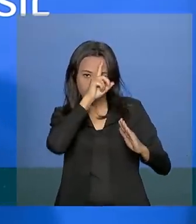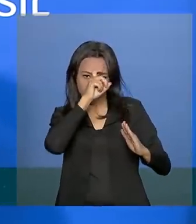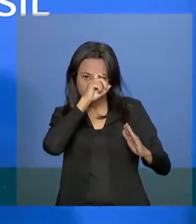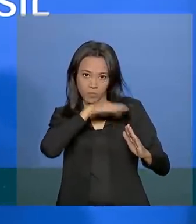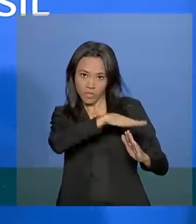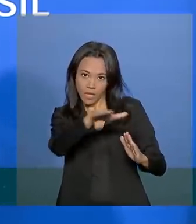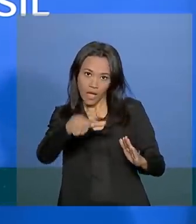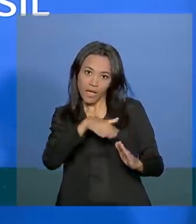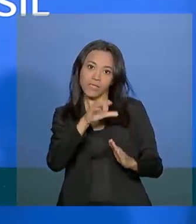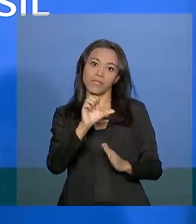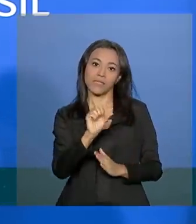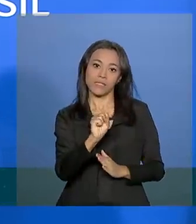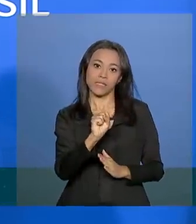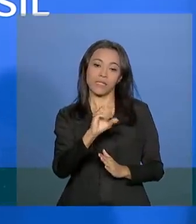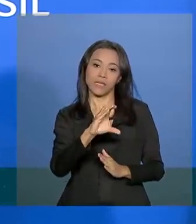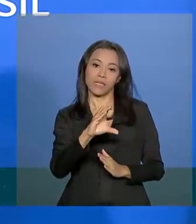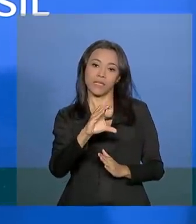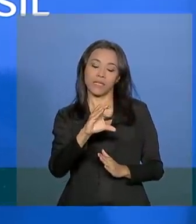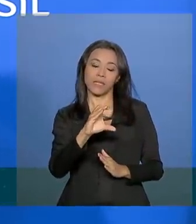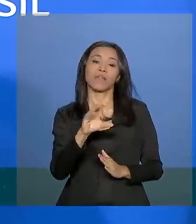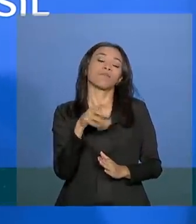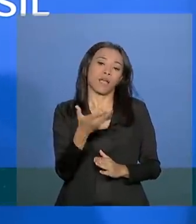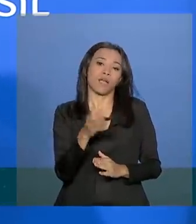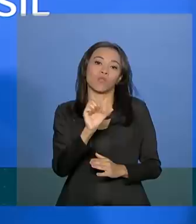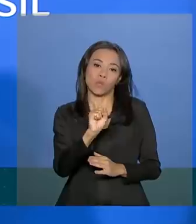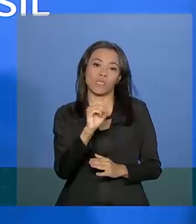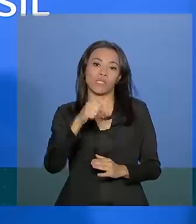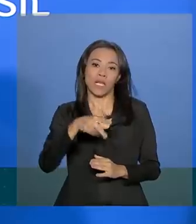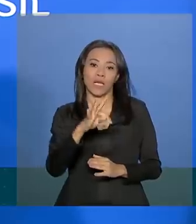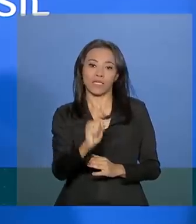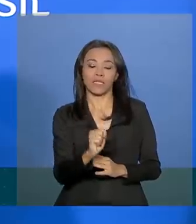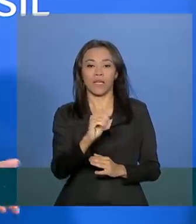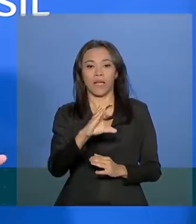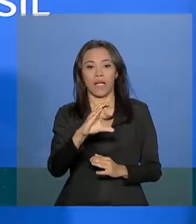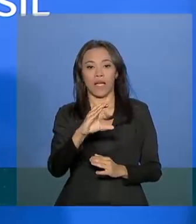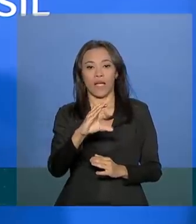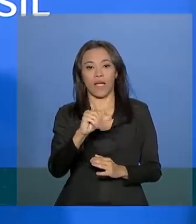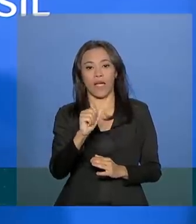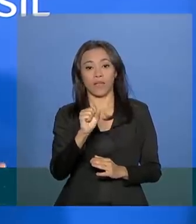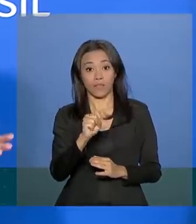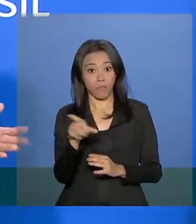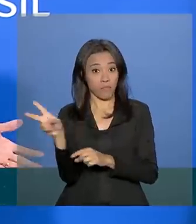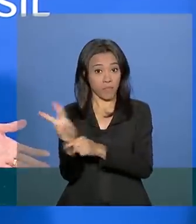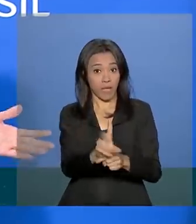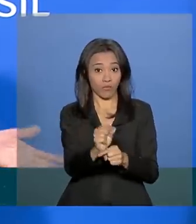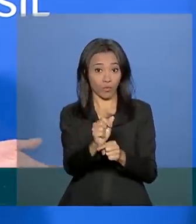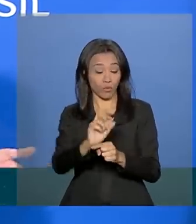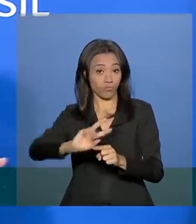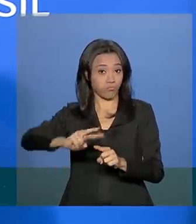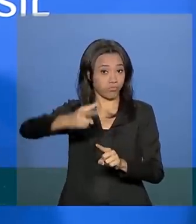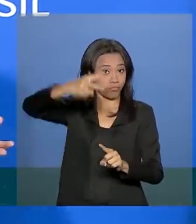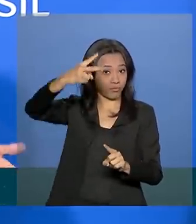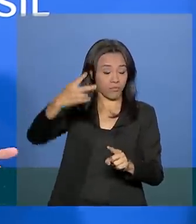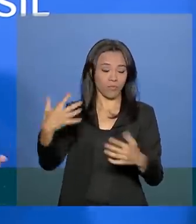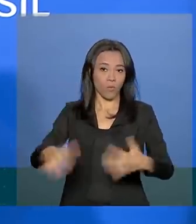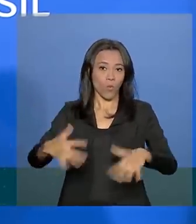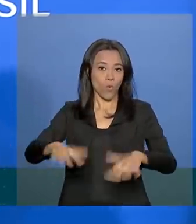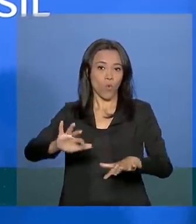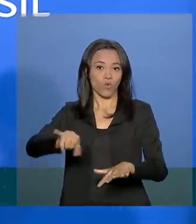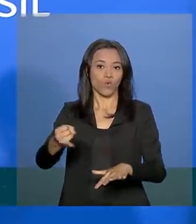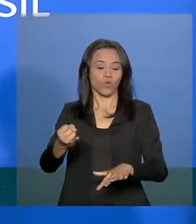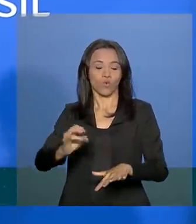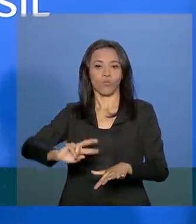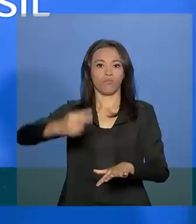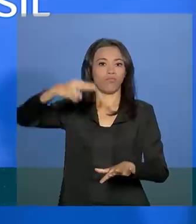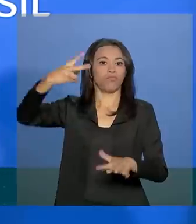estabelecimentos bancários e pegavam juros a 4 5 vezes superior a isso só poderia acontecer que está acontecendo